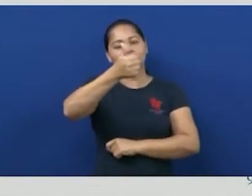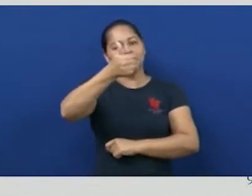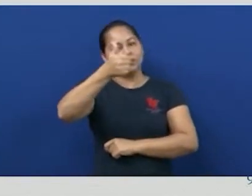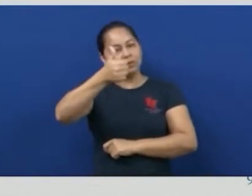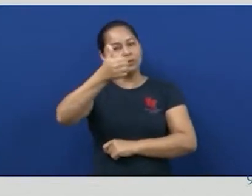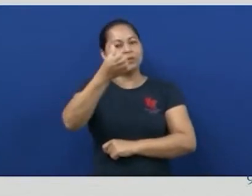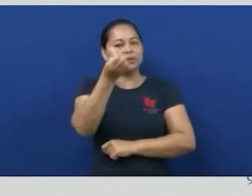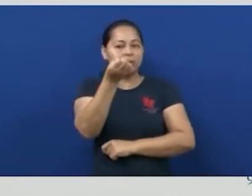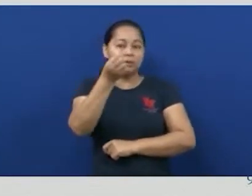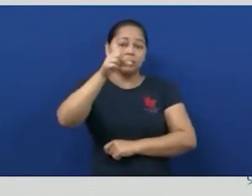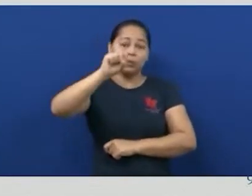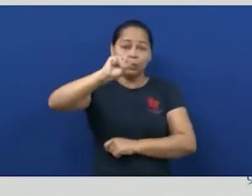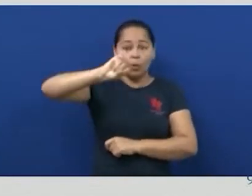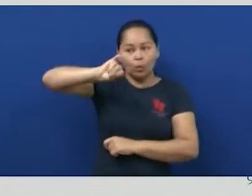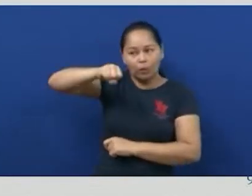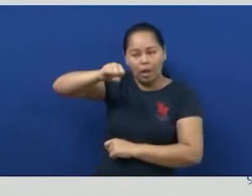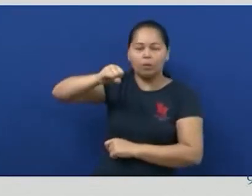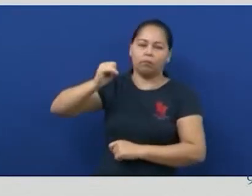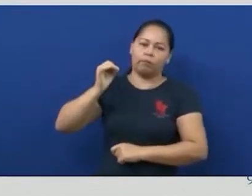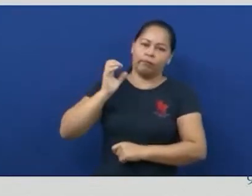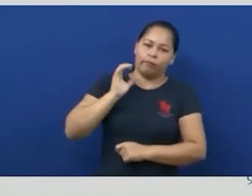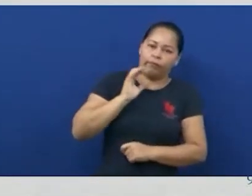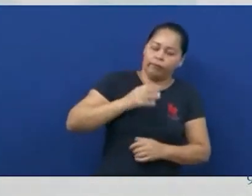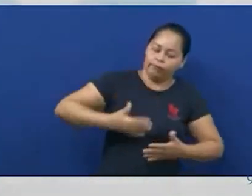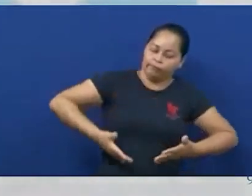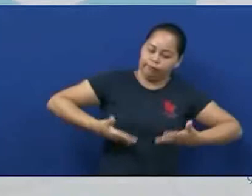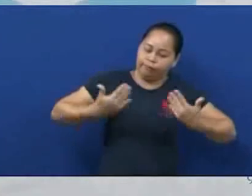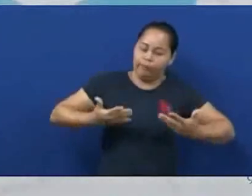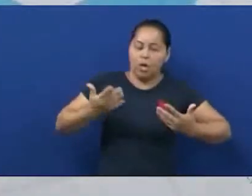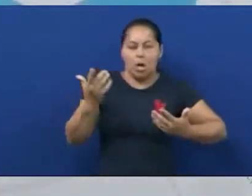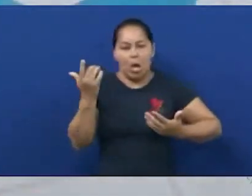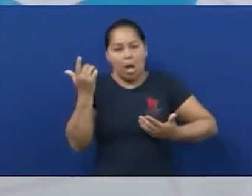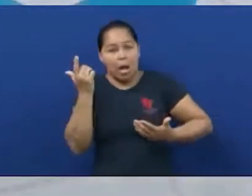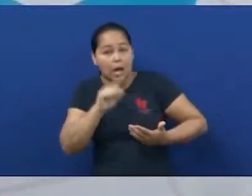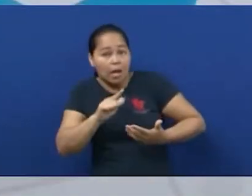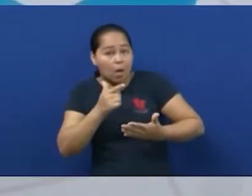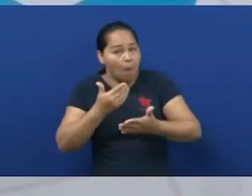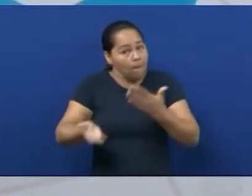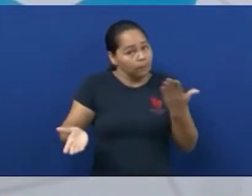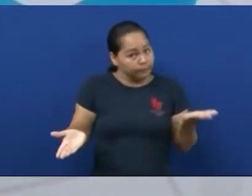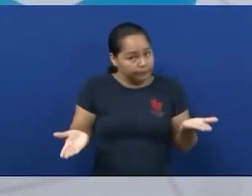4,1168 joules de calor, ganhado ou perdido.